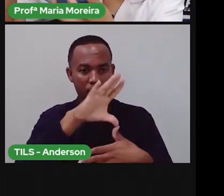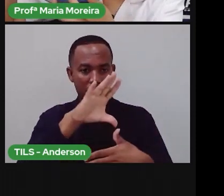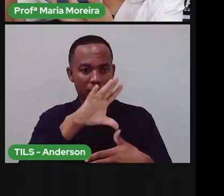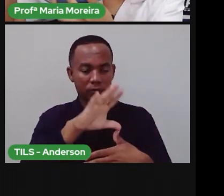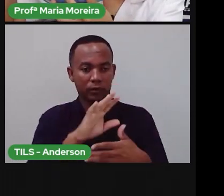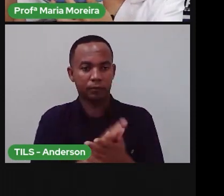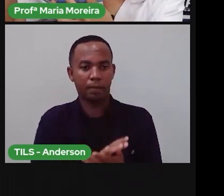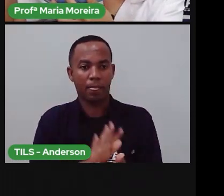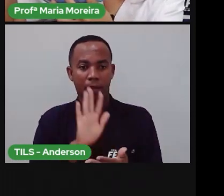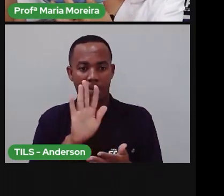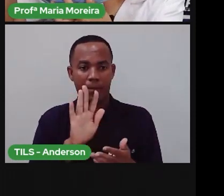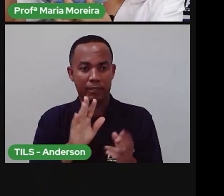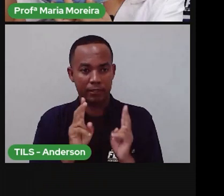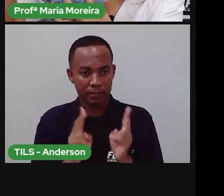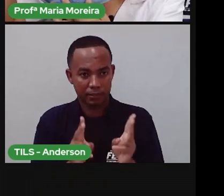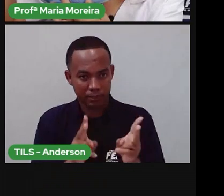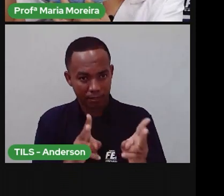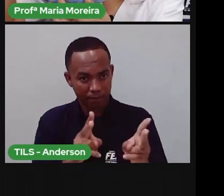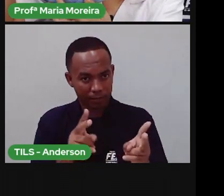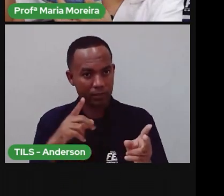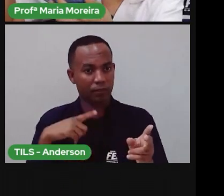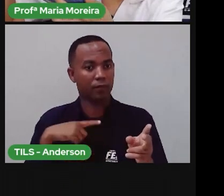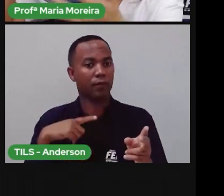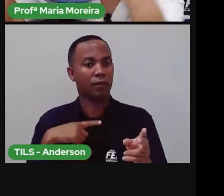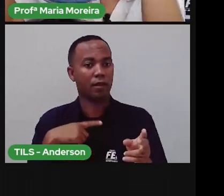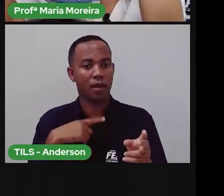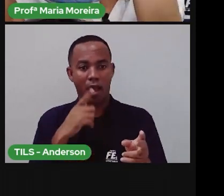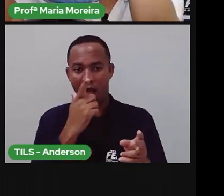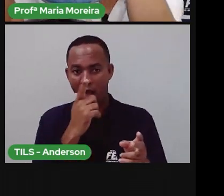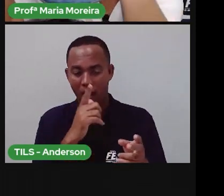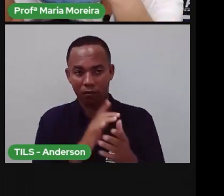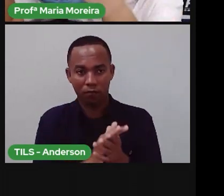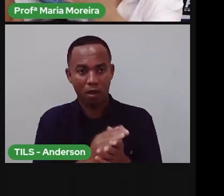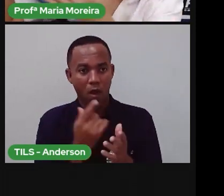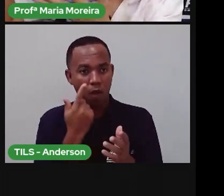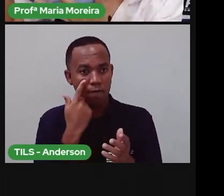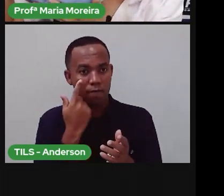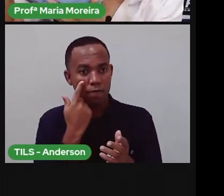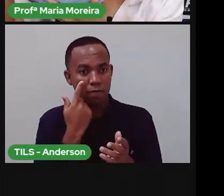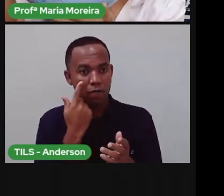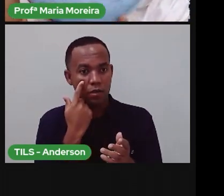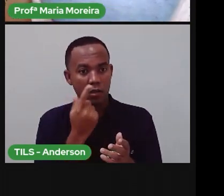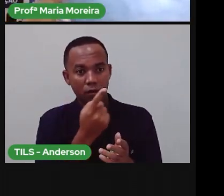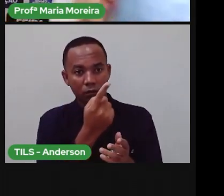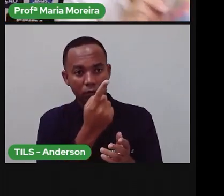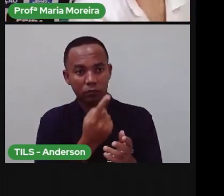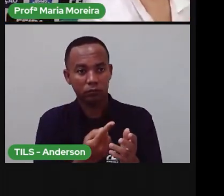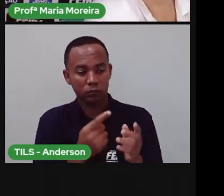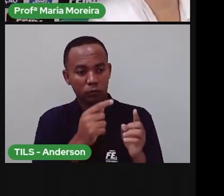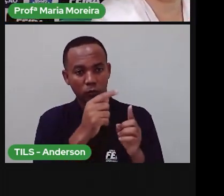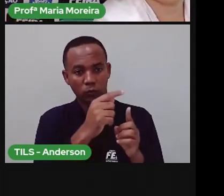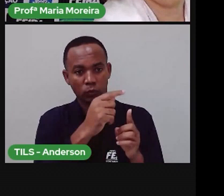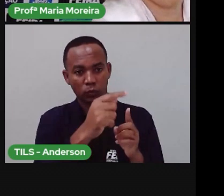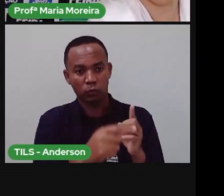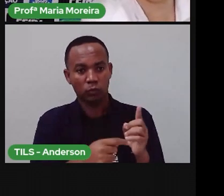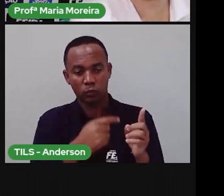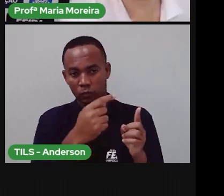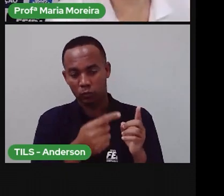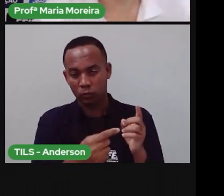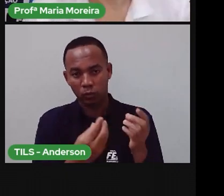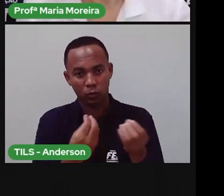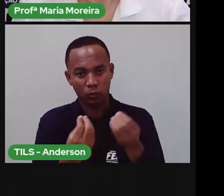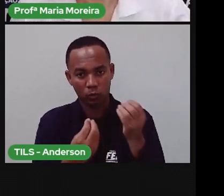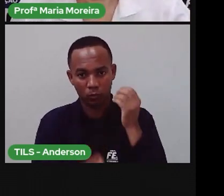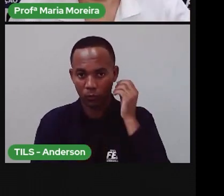Sempre vai representar o quê? Água, certo? Então, olha, isso tudo aqui é o oceano do quê? Pacífico,